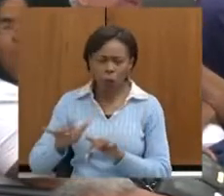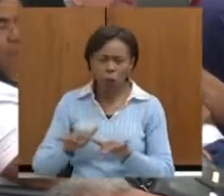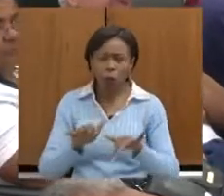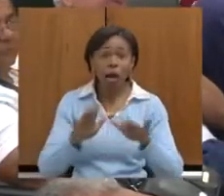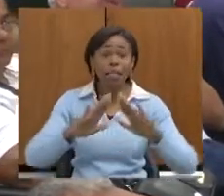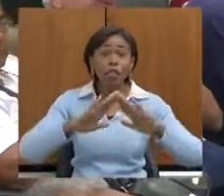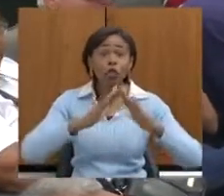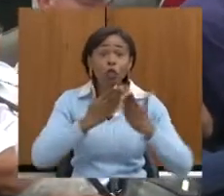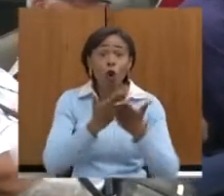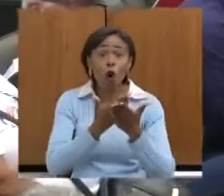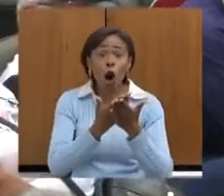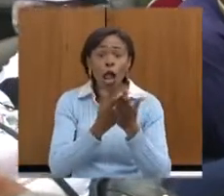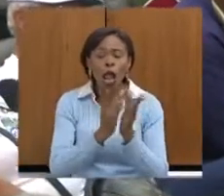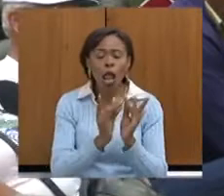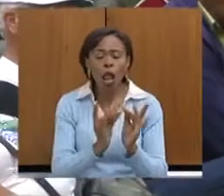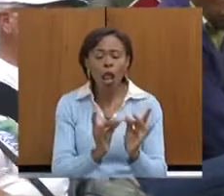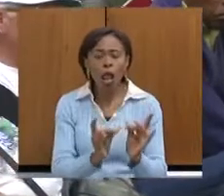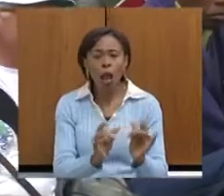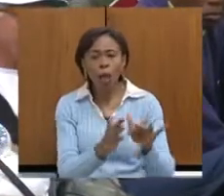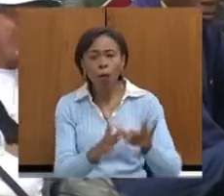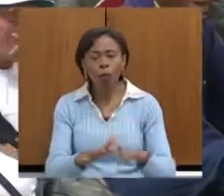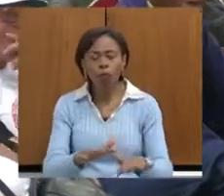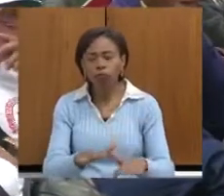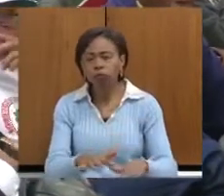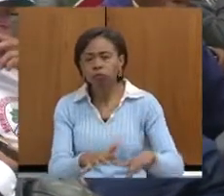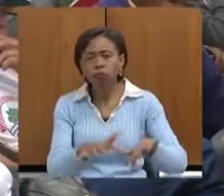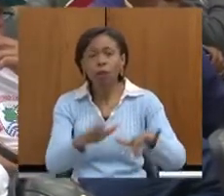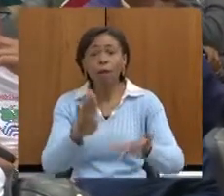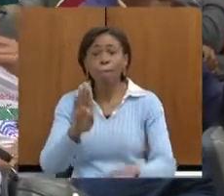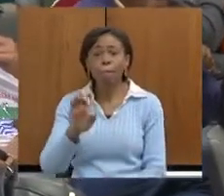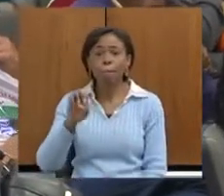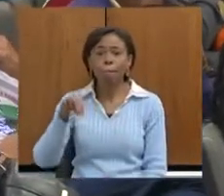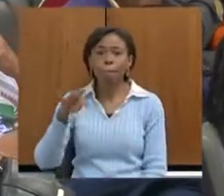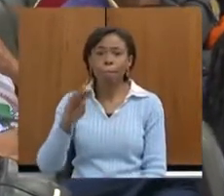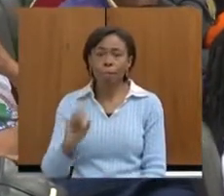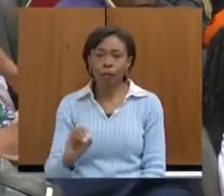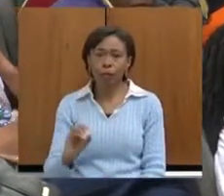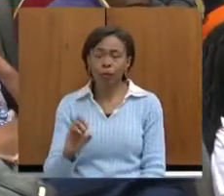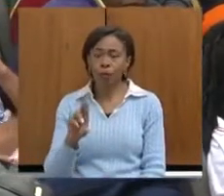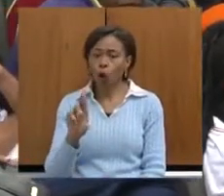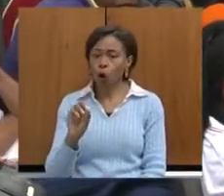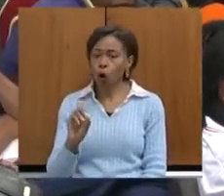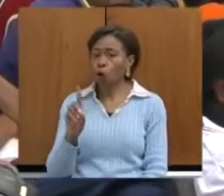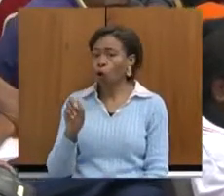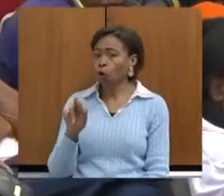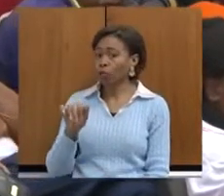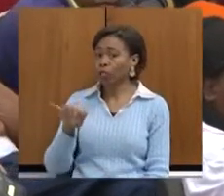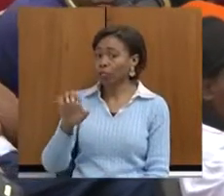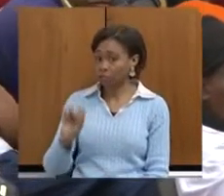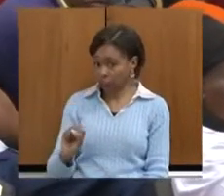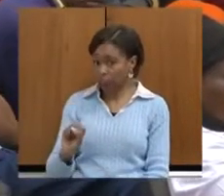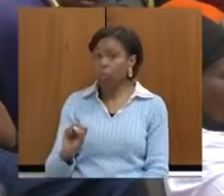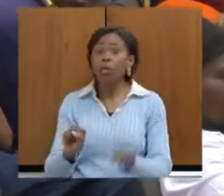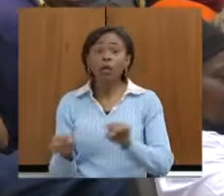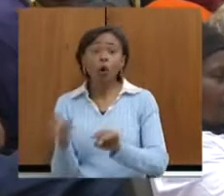por cima de uma escola não é lá em Bento Rodrigues eu Visitei aí as duas porque em Paracatu de baixo eu também Visitei a